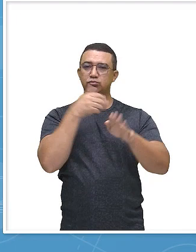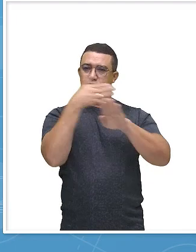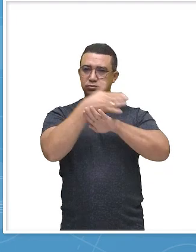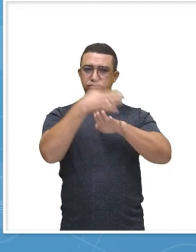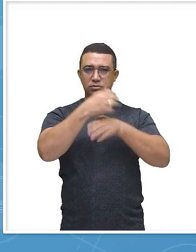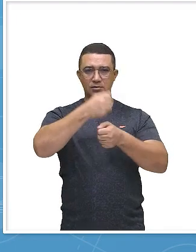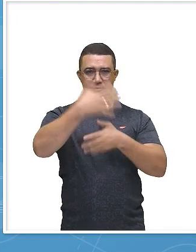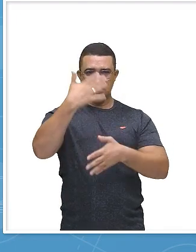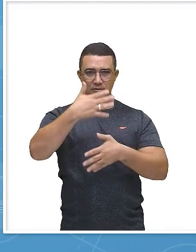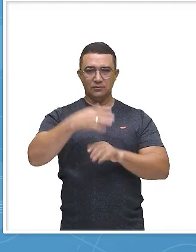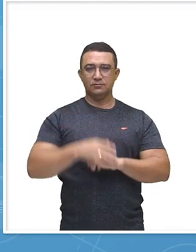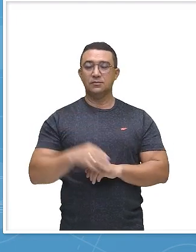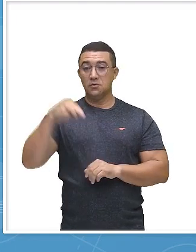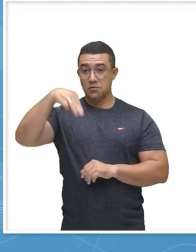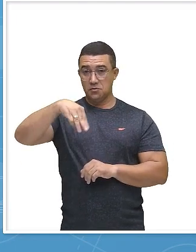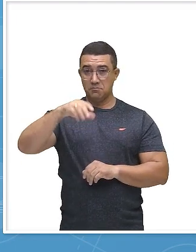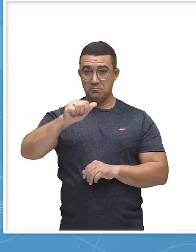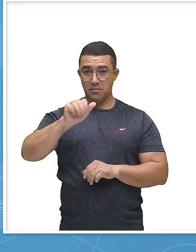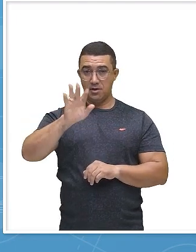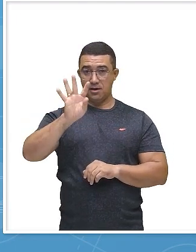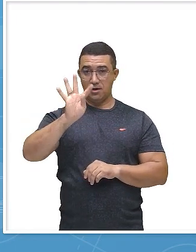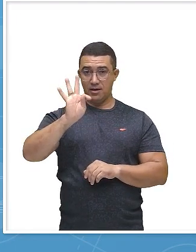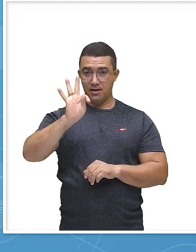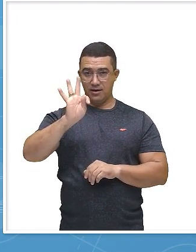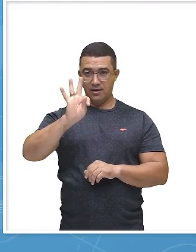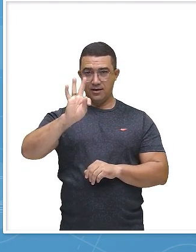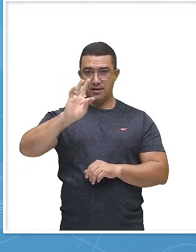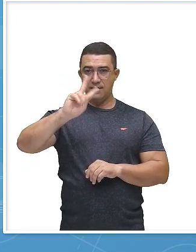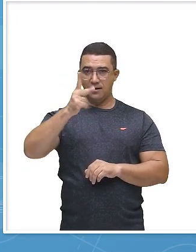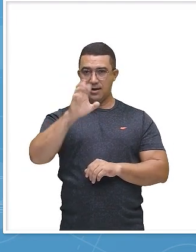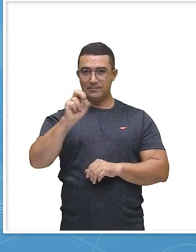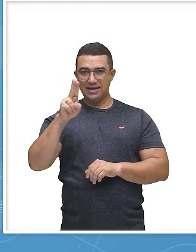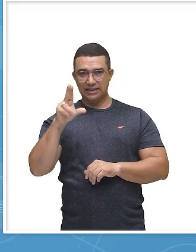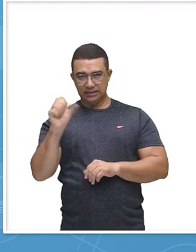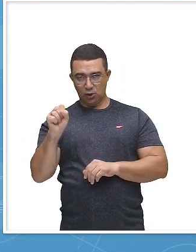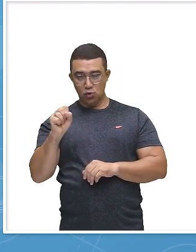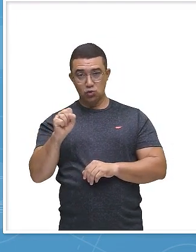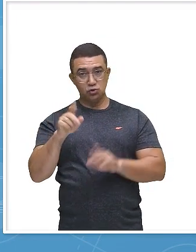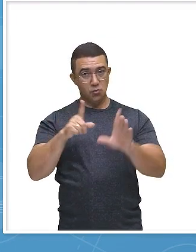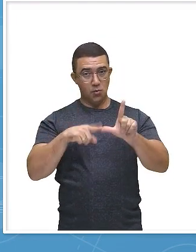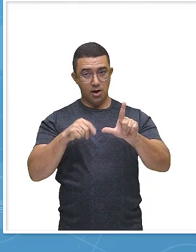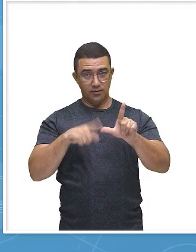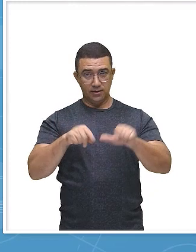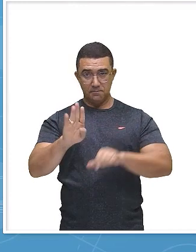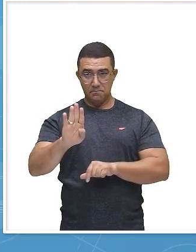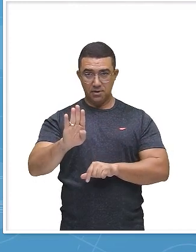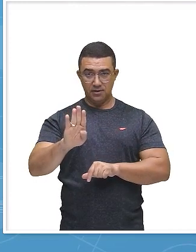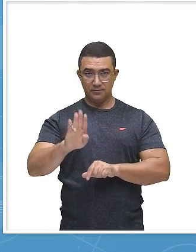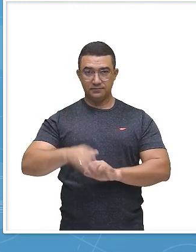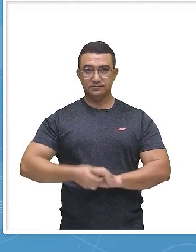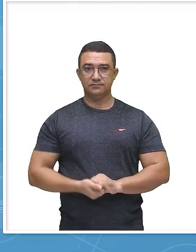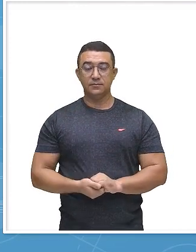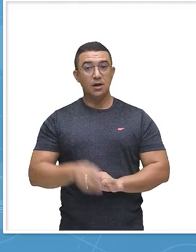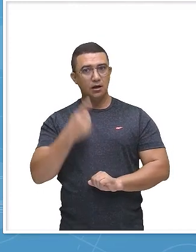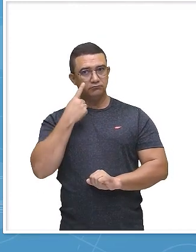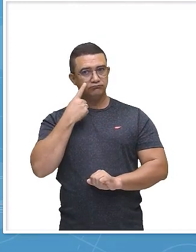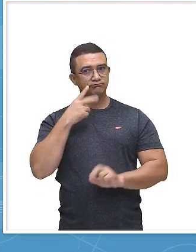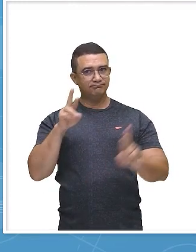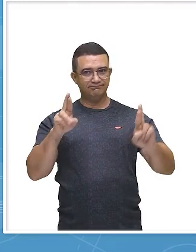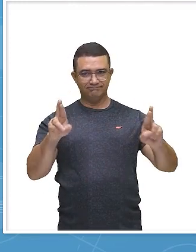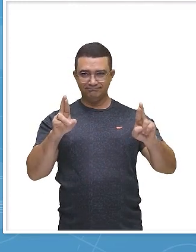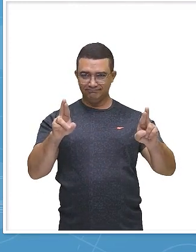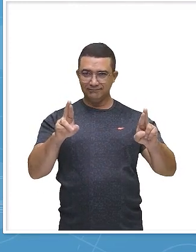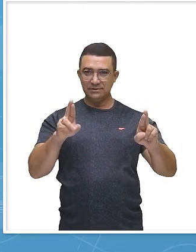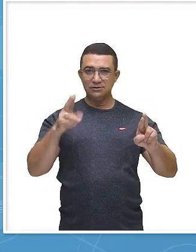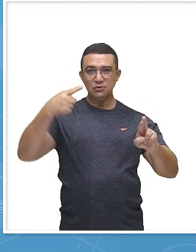o Matheus participando e dizendo que a letra B. Ô Matheus, vamos ver aí se os outros colegas